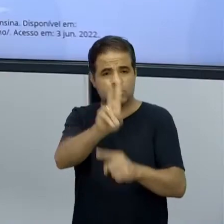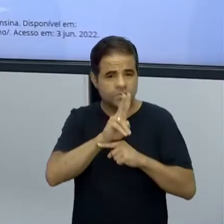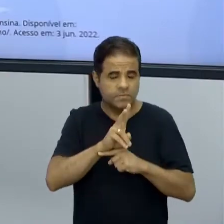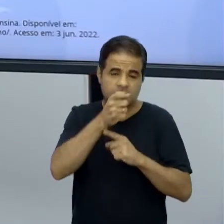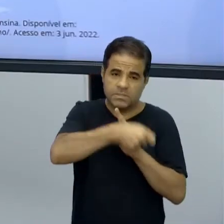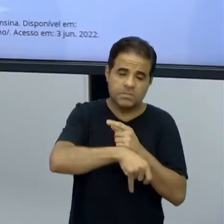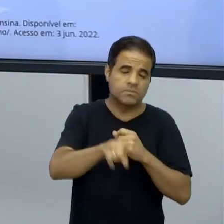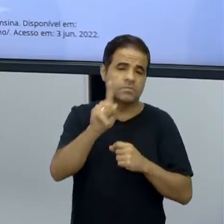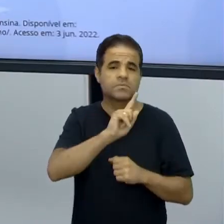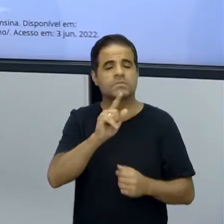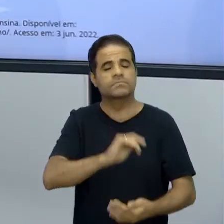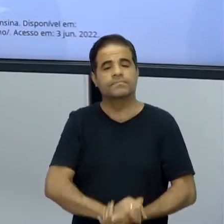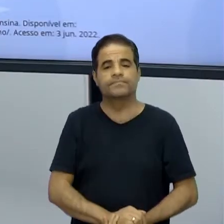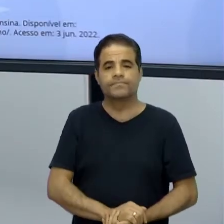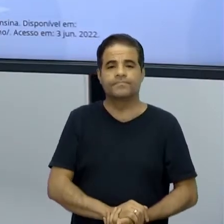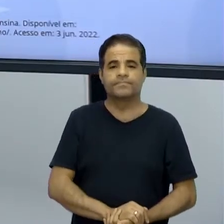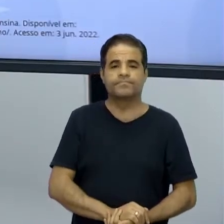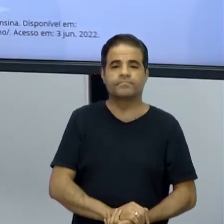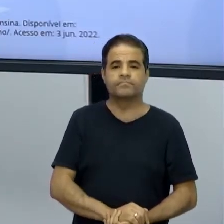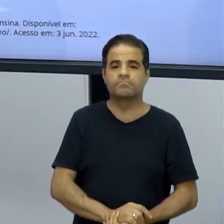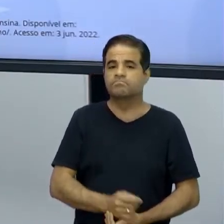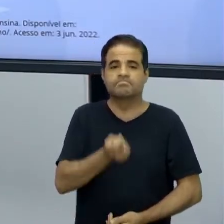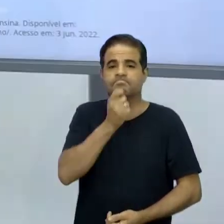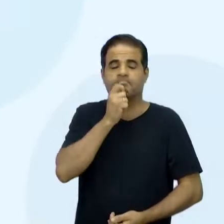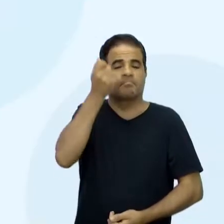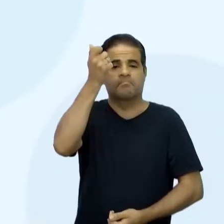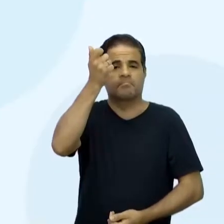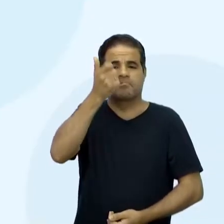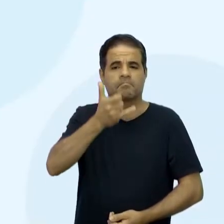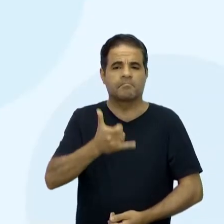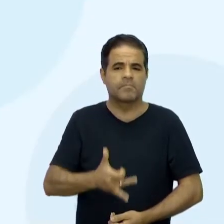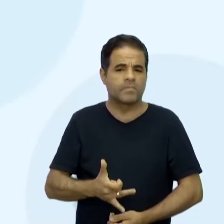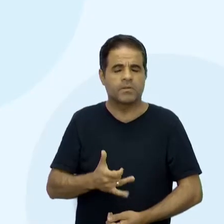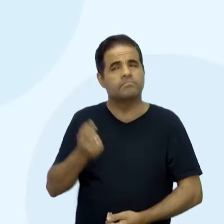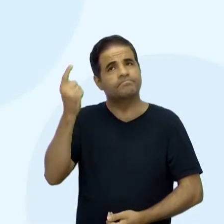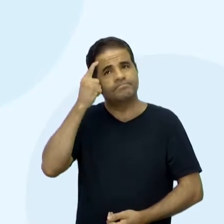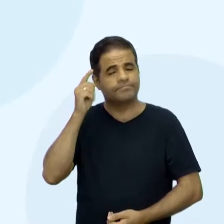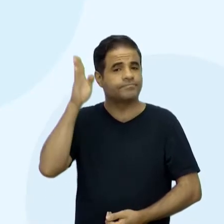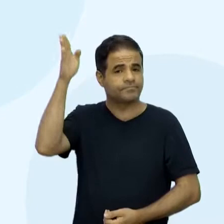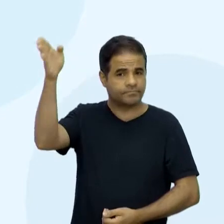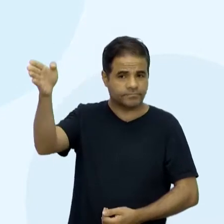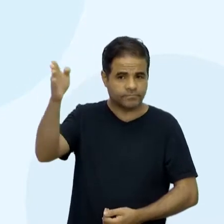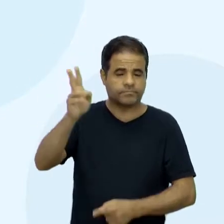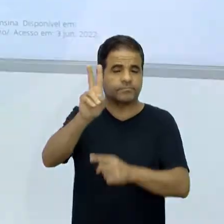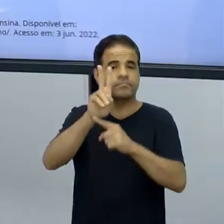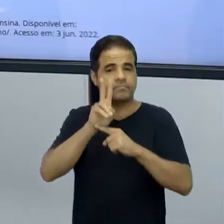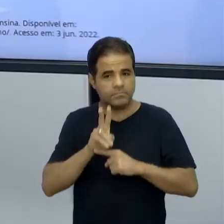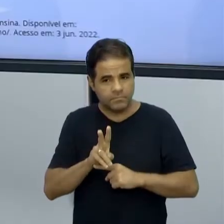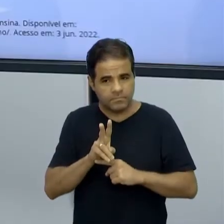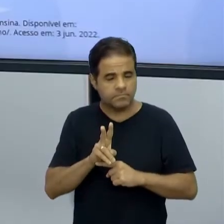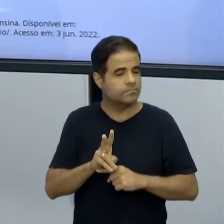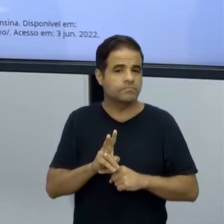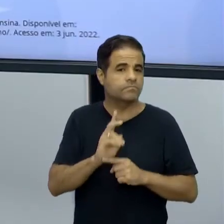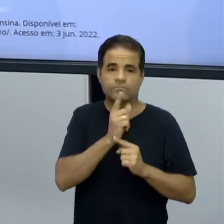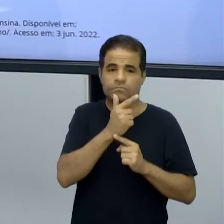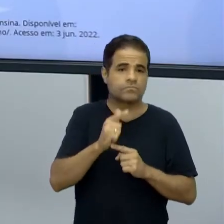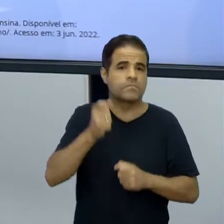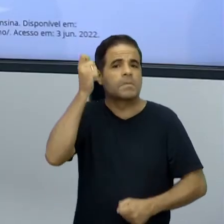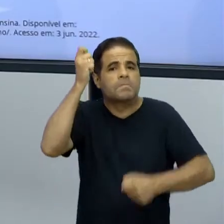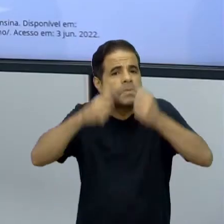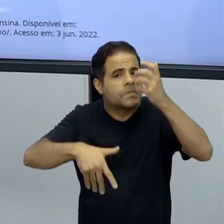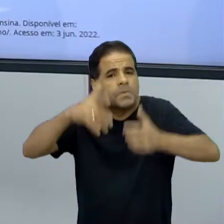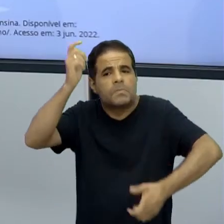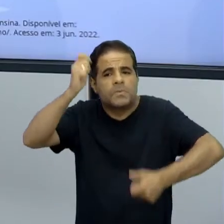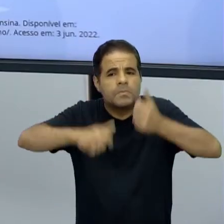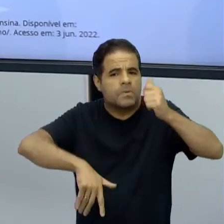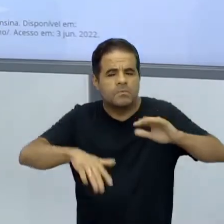não. Sem grandes explicações para o banco. Então, quando a gente for lá fazer esse empréstimo, a gente não tem grandes explicações